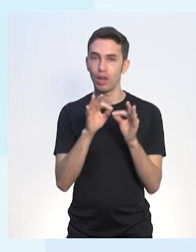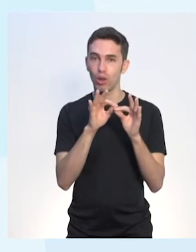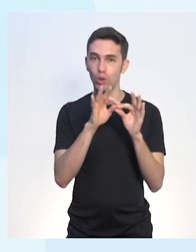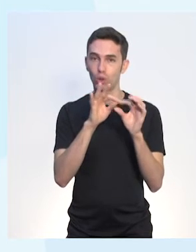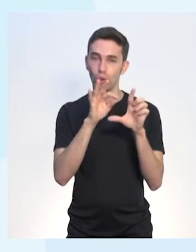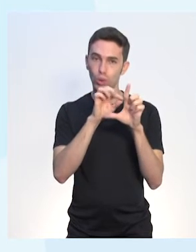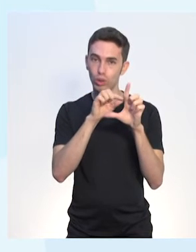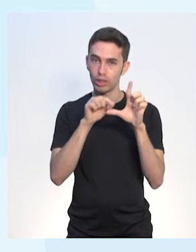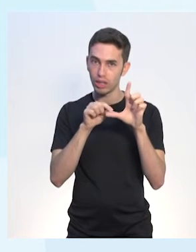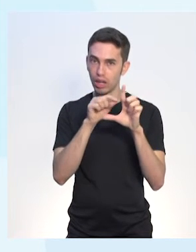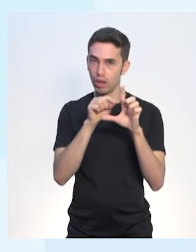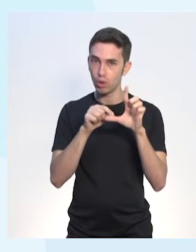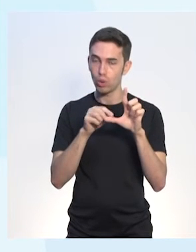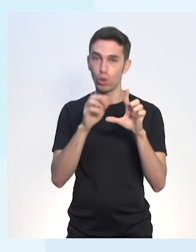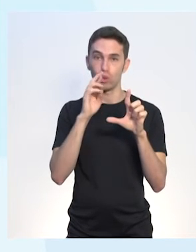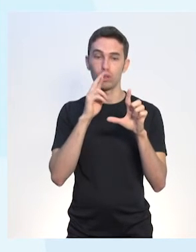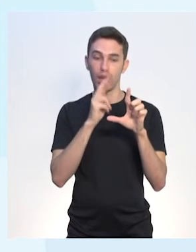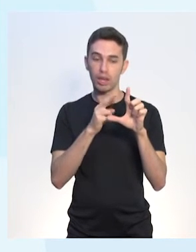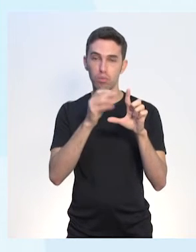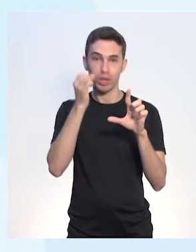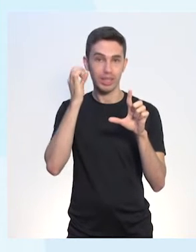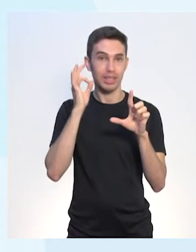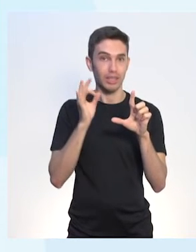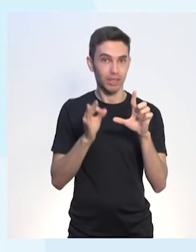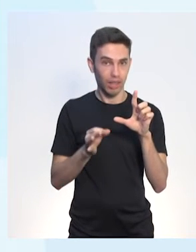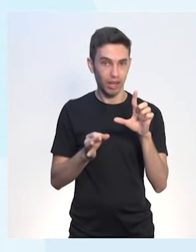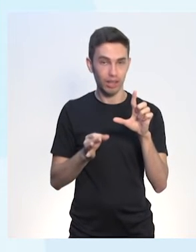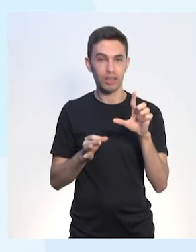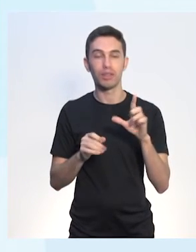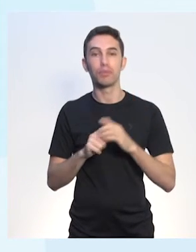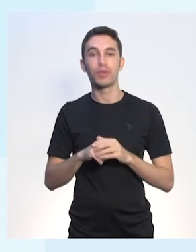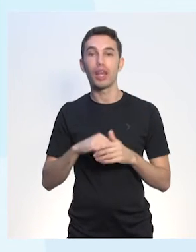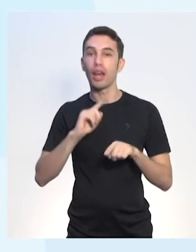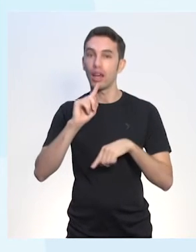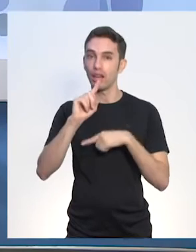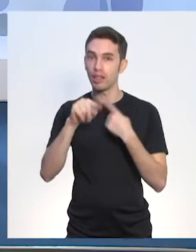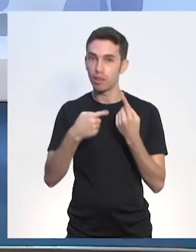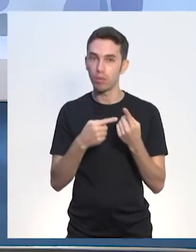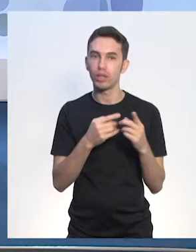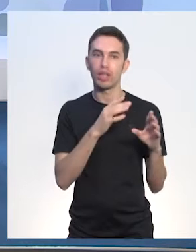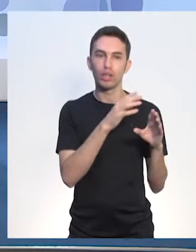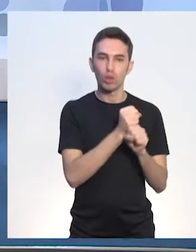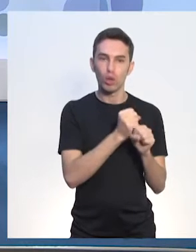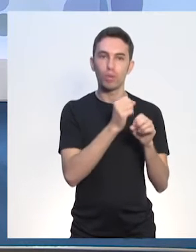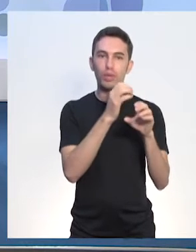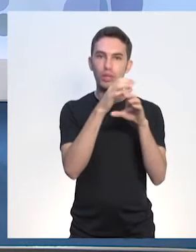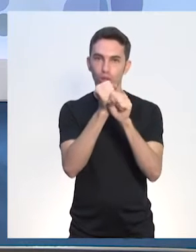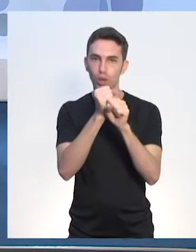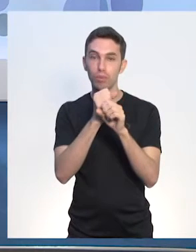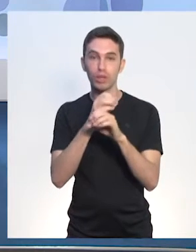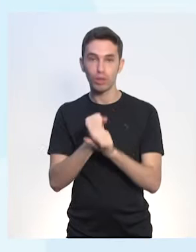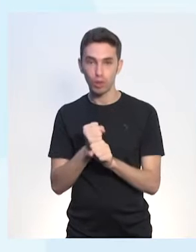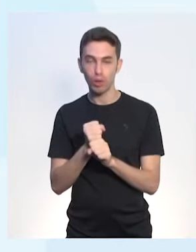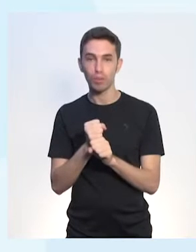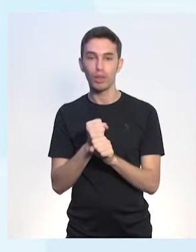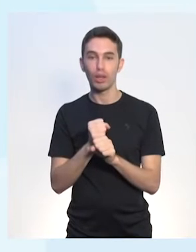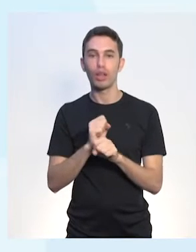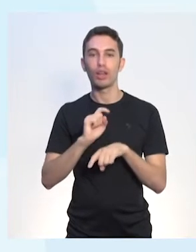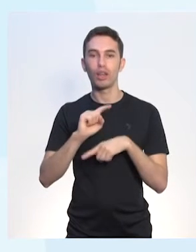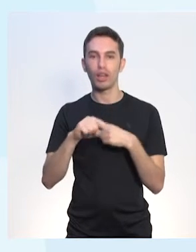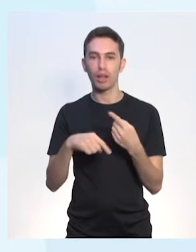ângulos corretamente para eu poder, lembra? A soma dos ângulos internos, então,